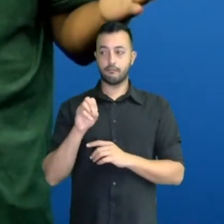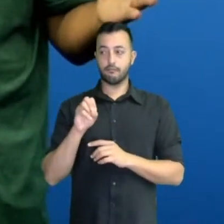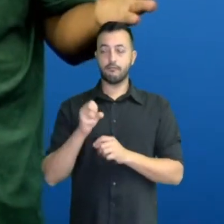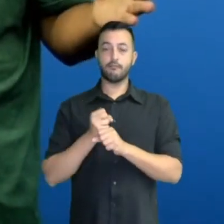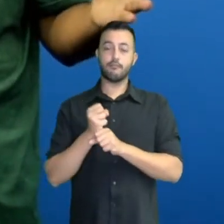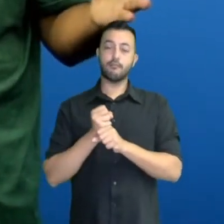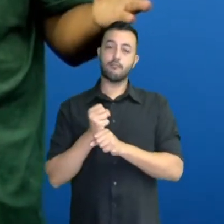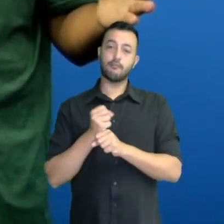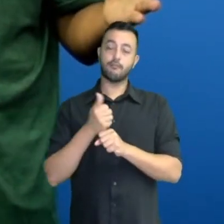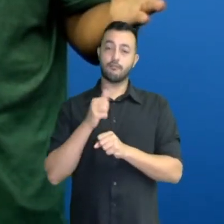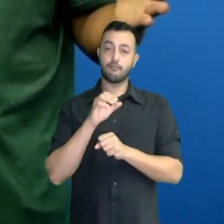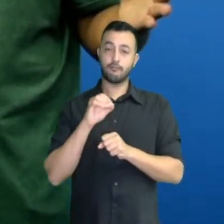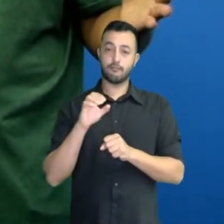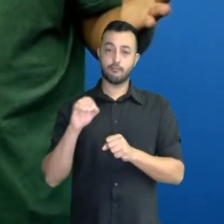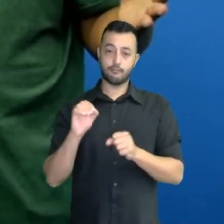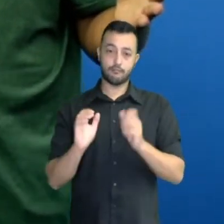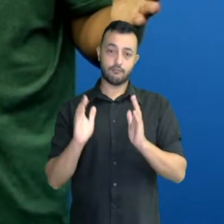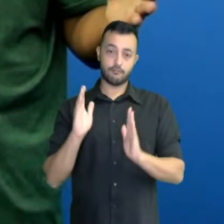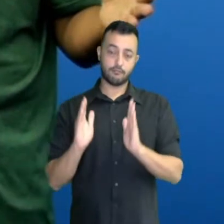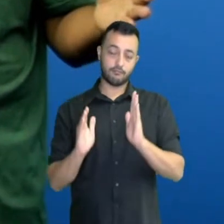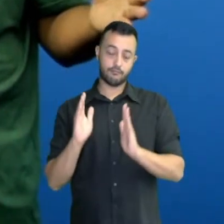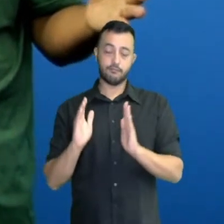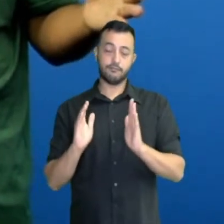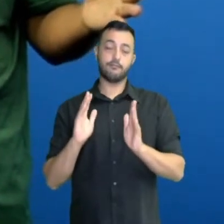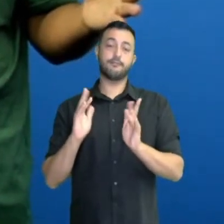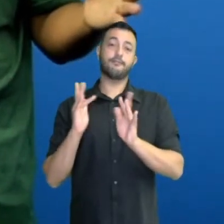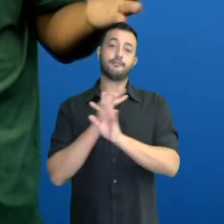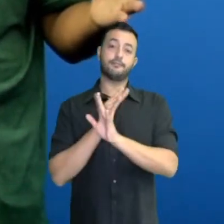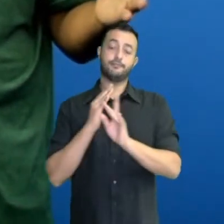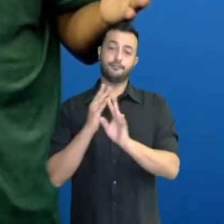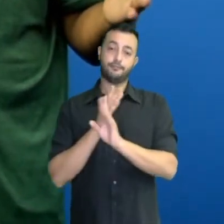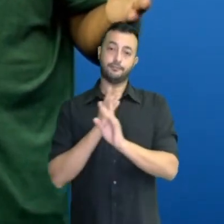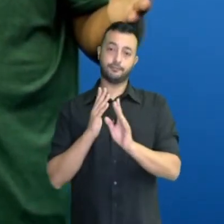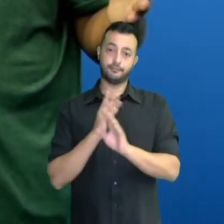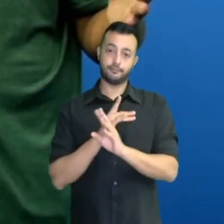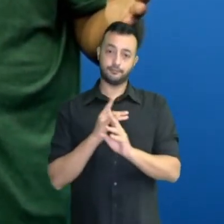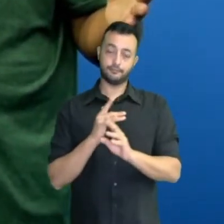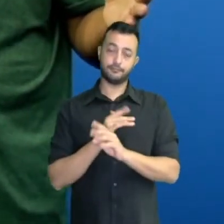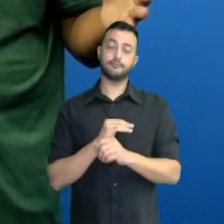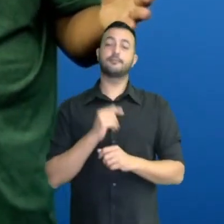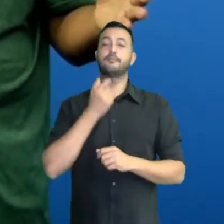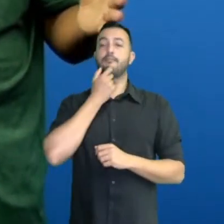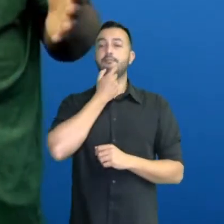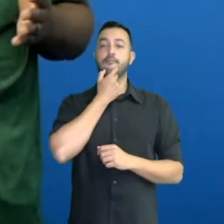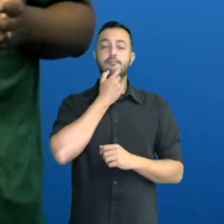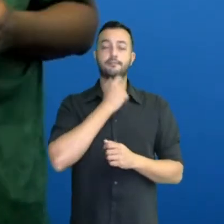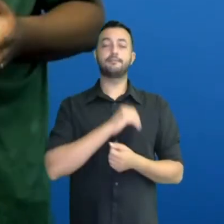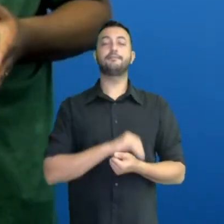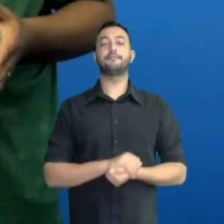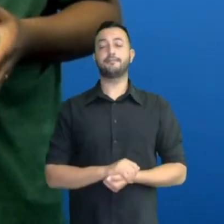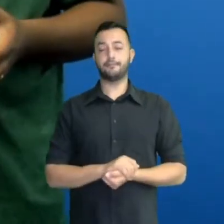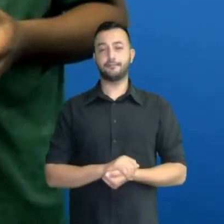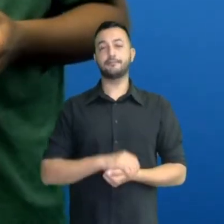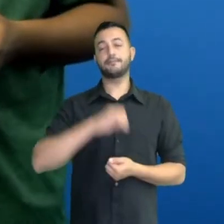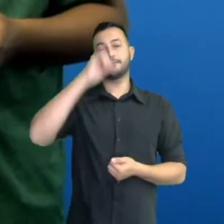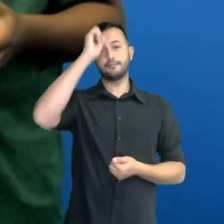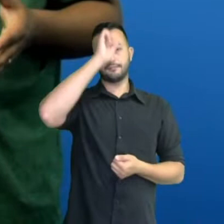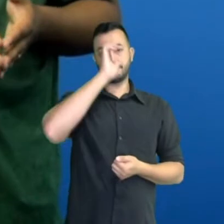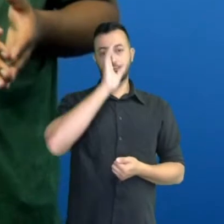foi o tempo de processo de urbanização da Inglaterra. O